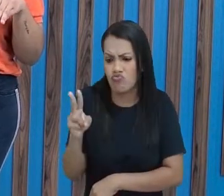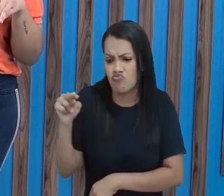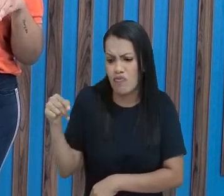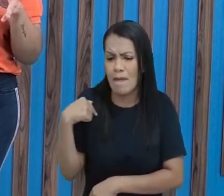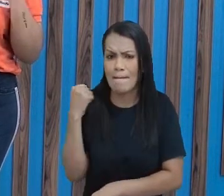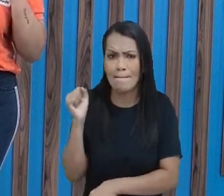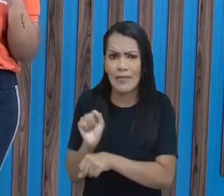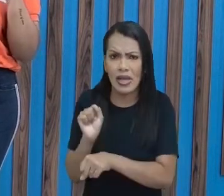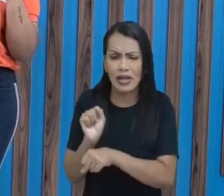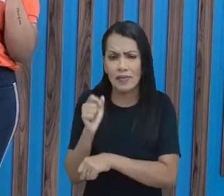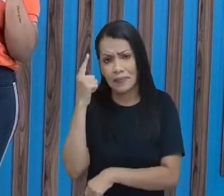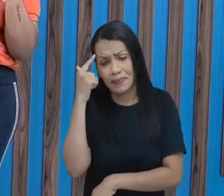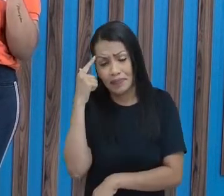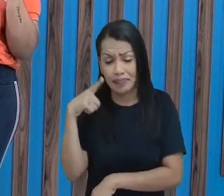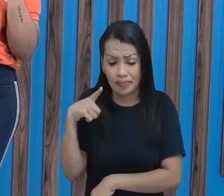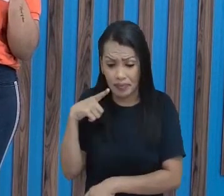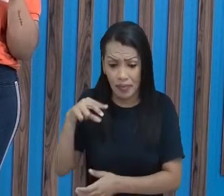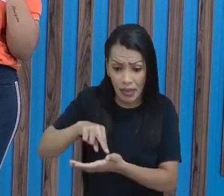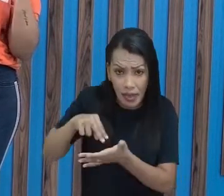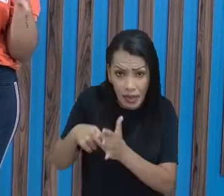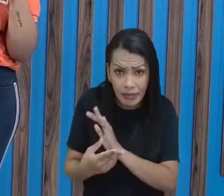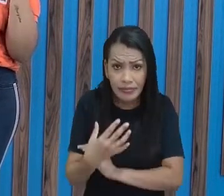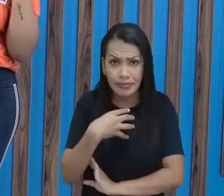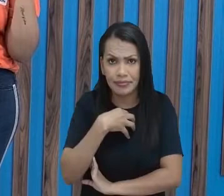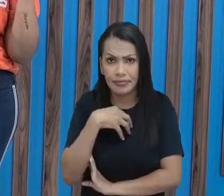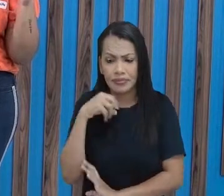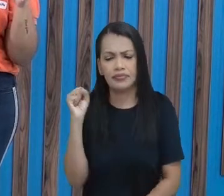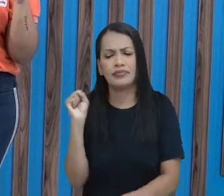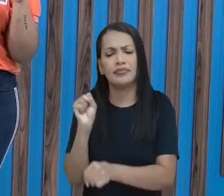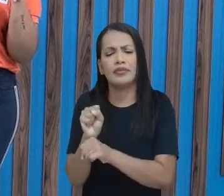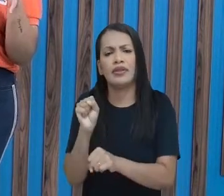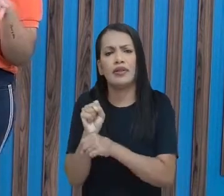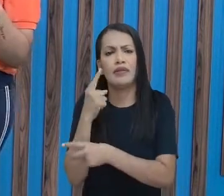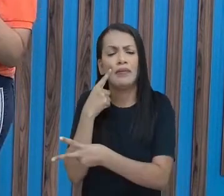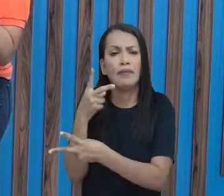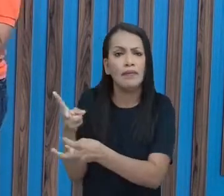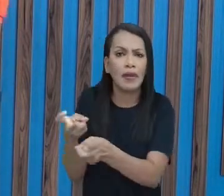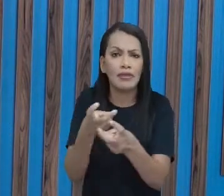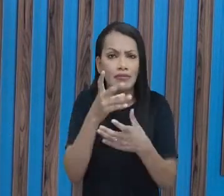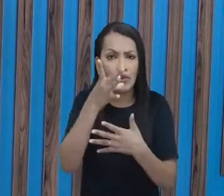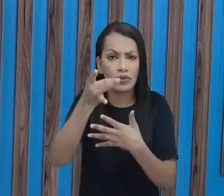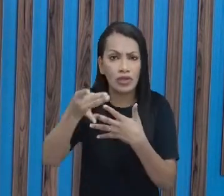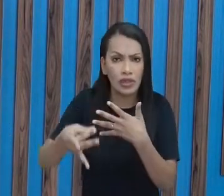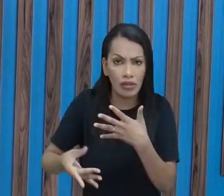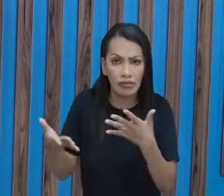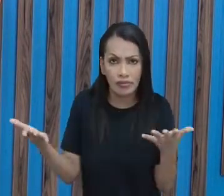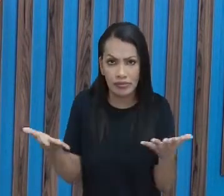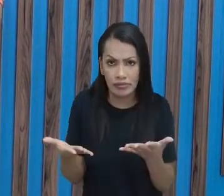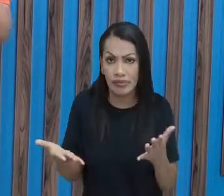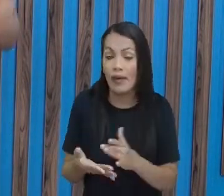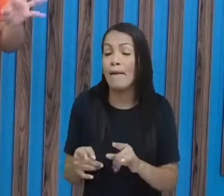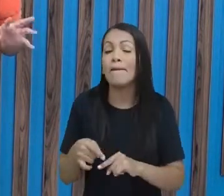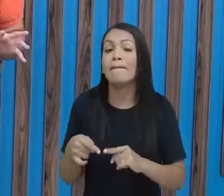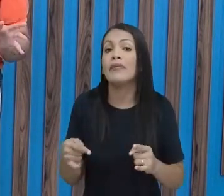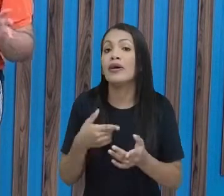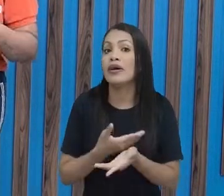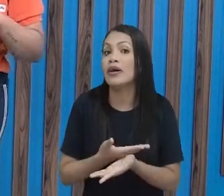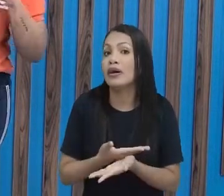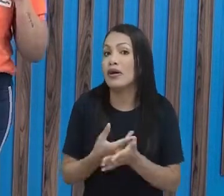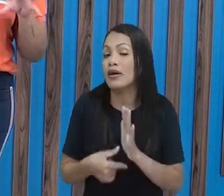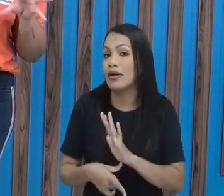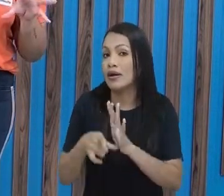tem sentido e faz total sentido quando a gente para perceber os detalhes e as semelhanças. Mas antes da gente